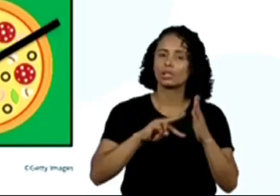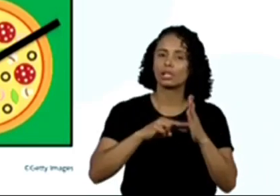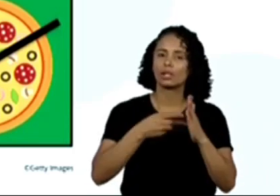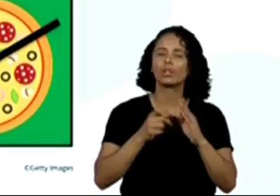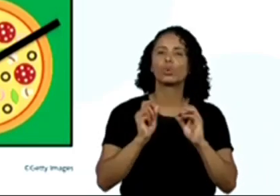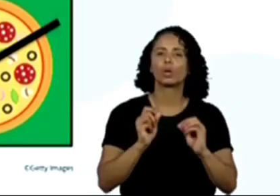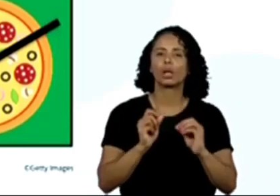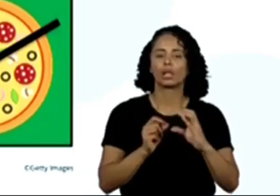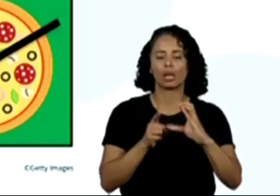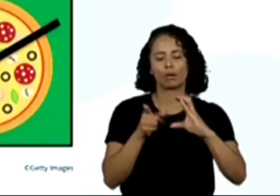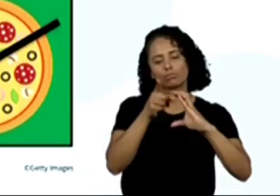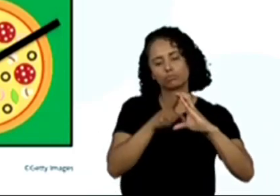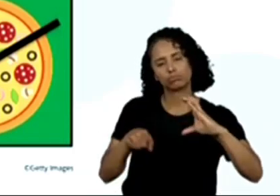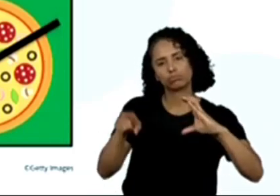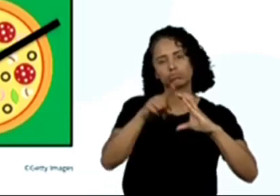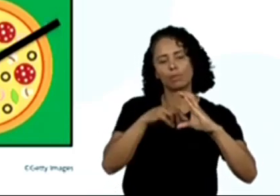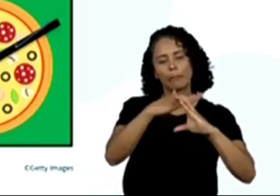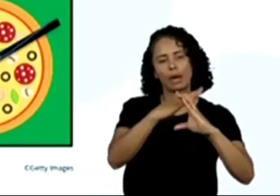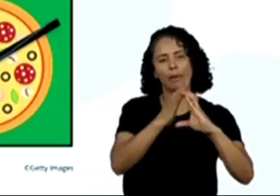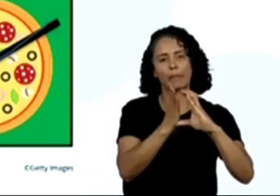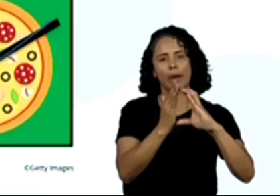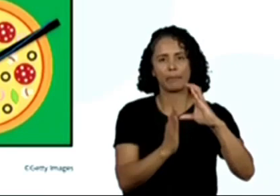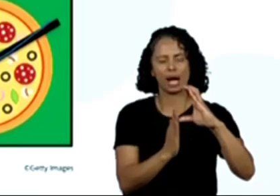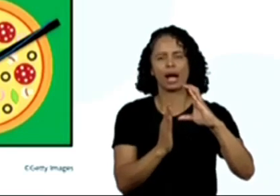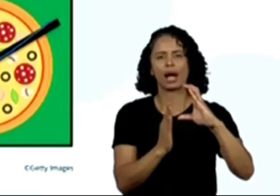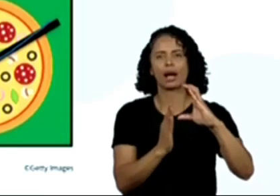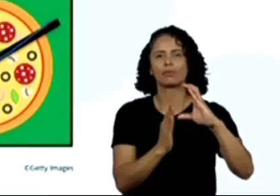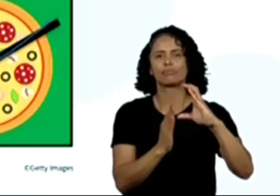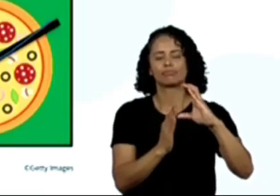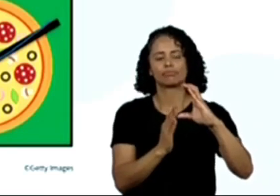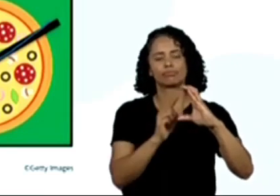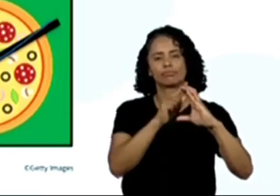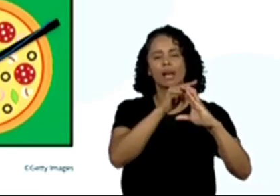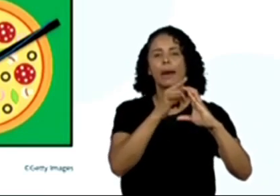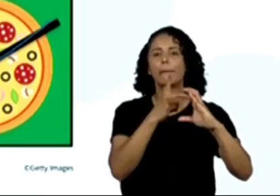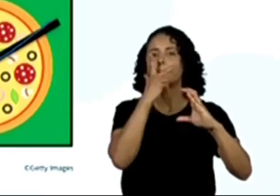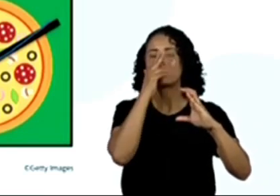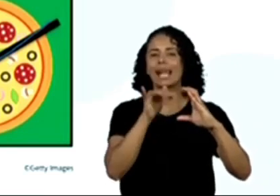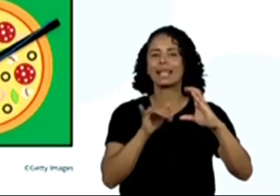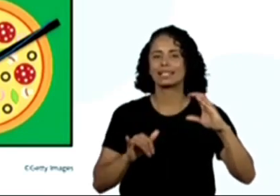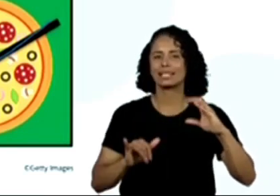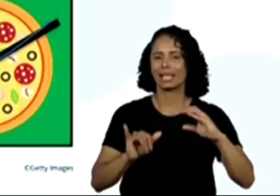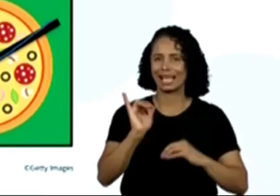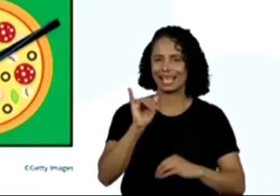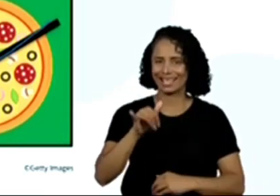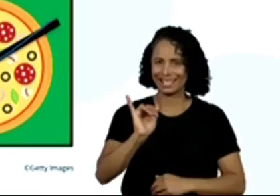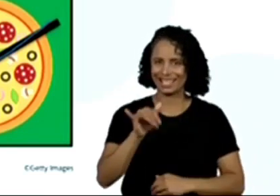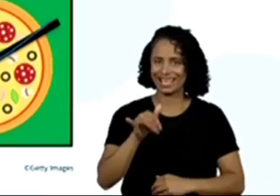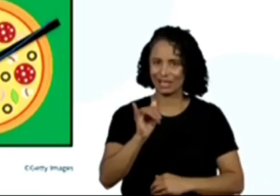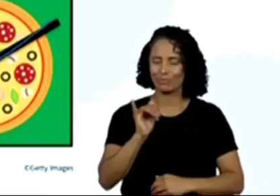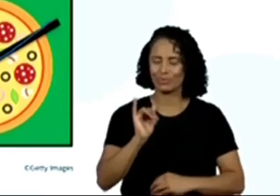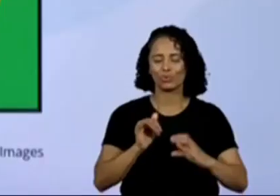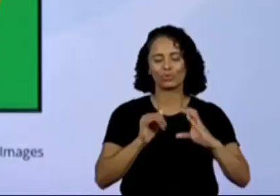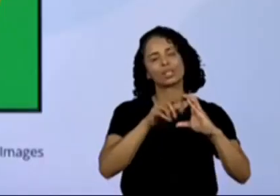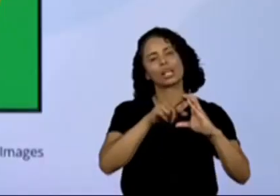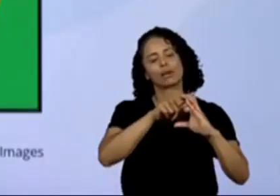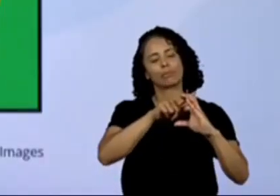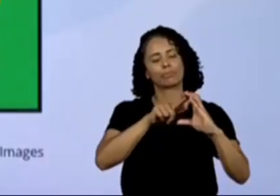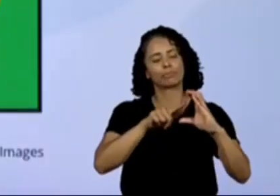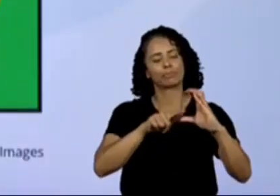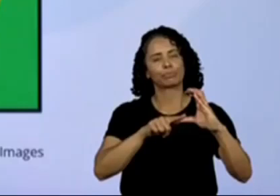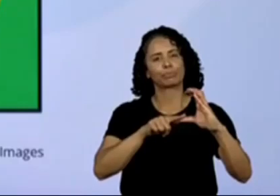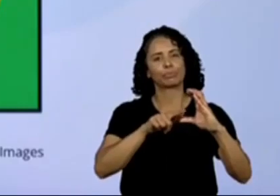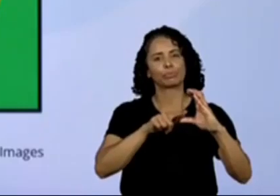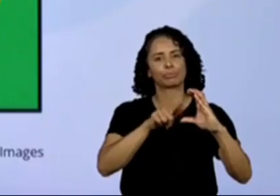círculo em 3 partes iguais, é como se fizesse esse Y, né? Ó. Então eu estou dividindo ele aí, ó, parece um Y. Vou até pegar de outra